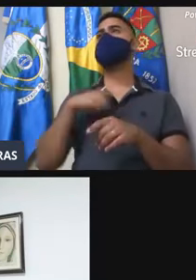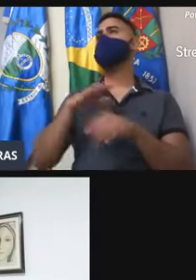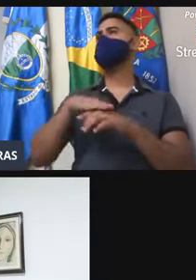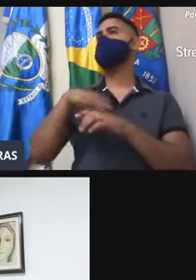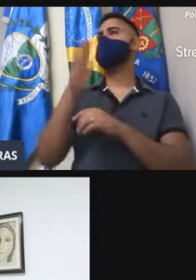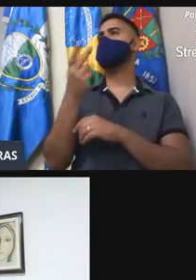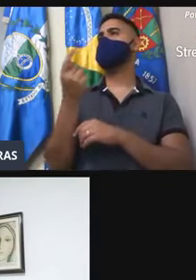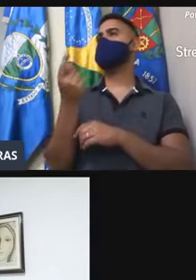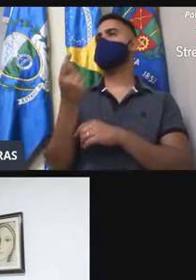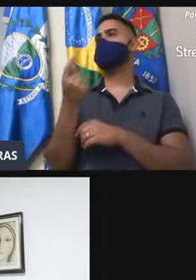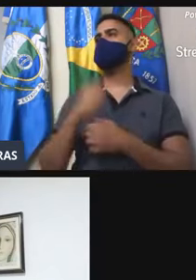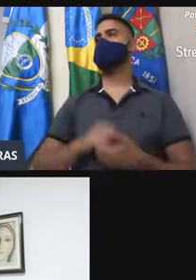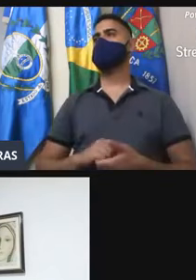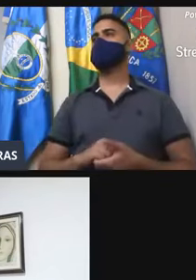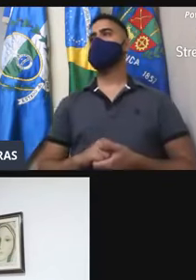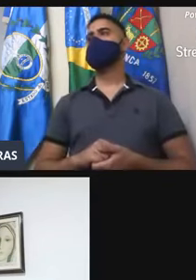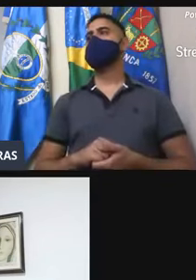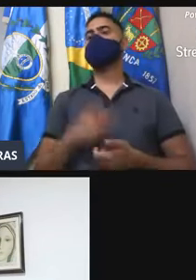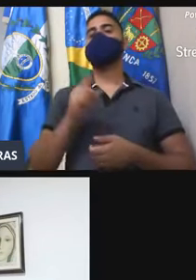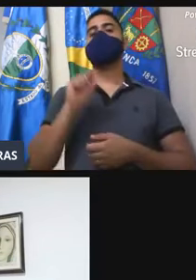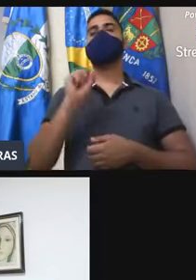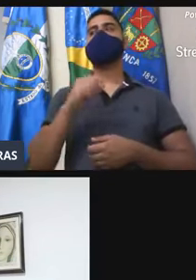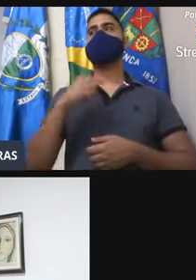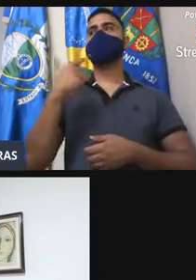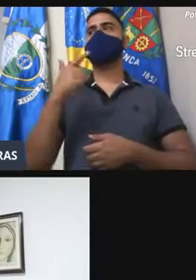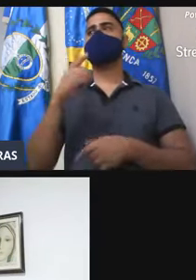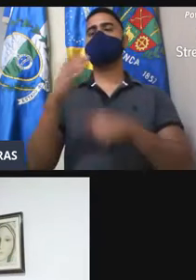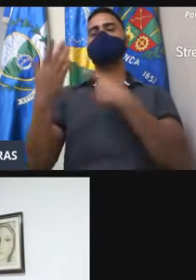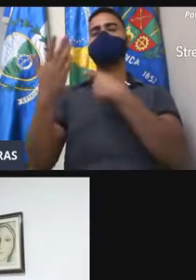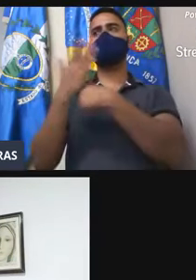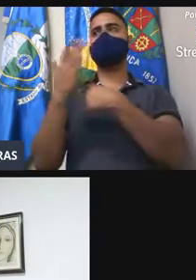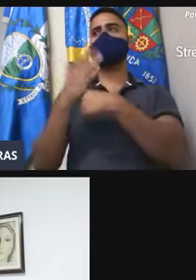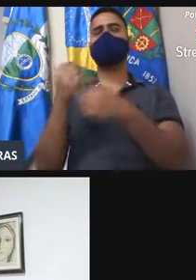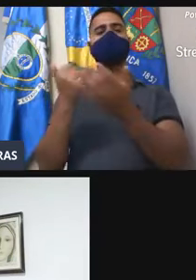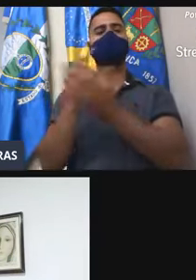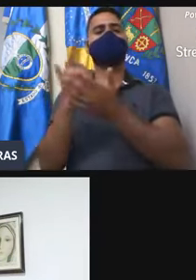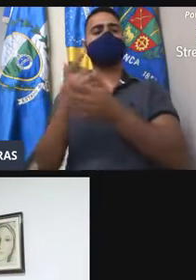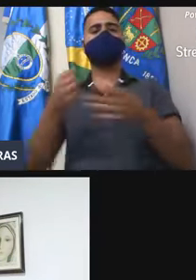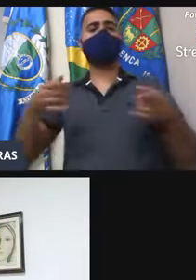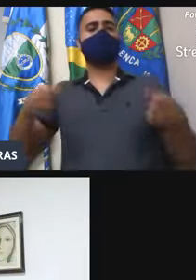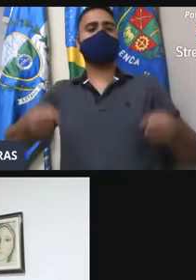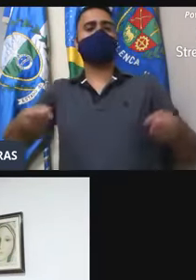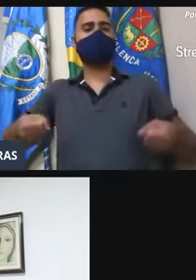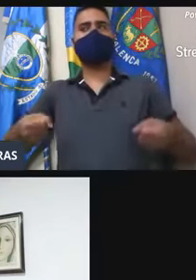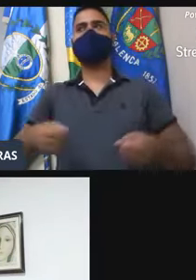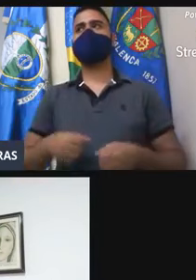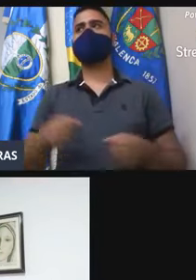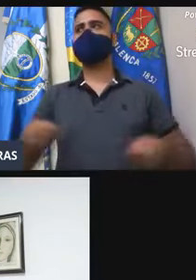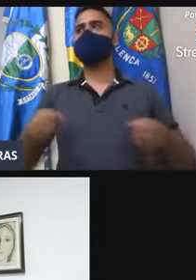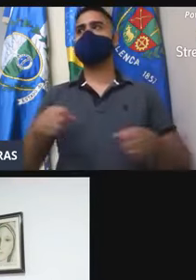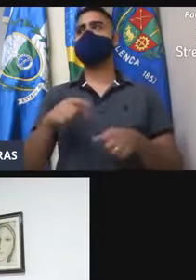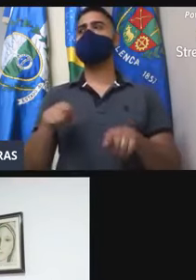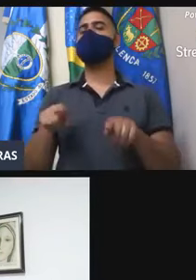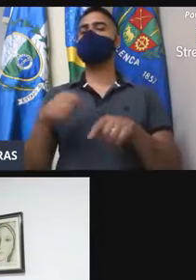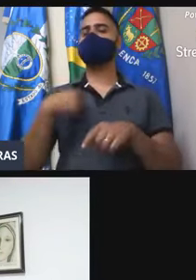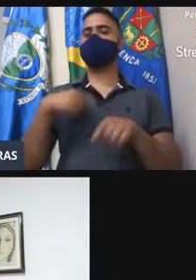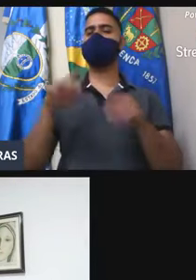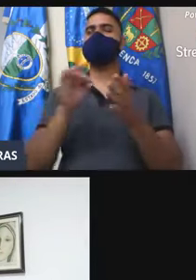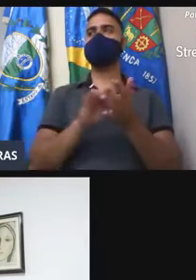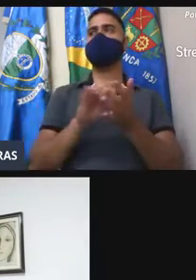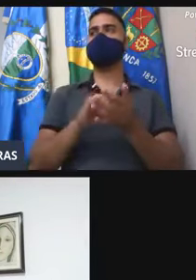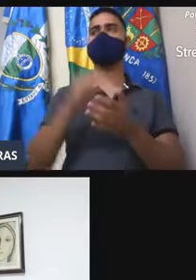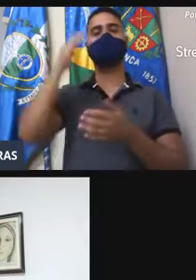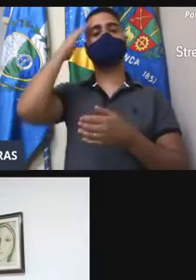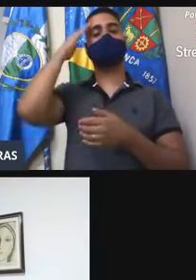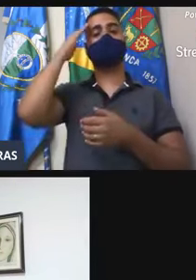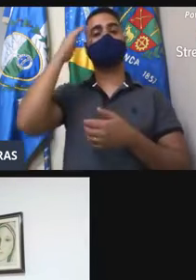recurso. E dizer que não tem recurso para comprar uma cadeira, eu fico realmente... Eu não sei onde está